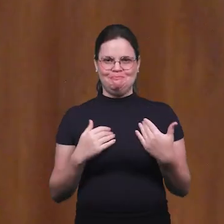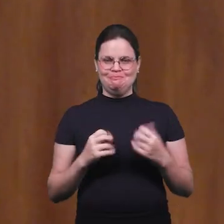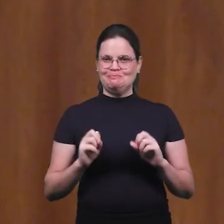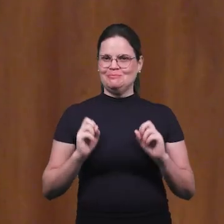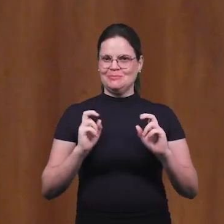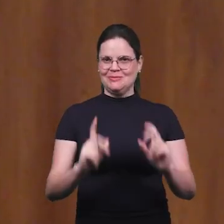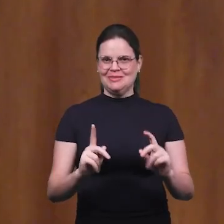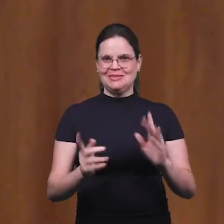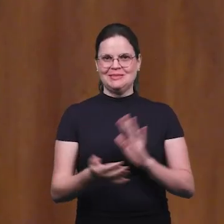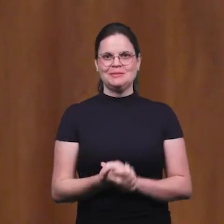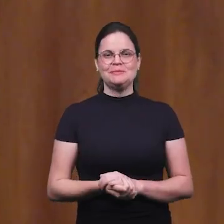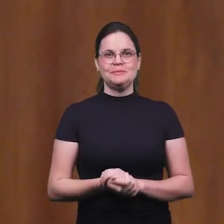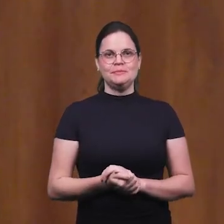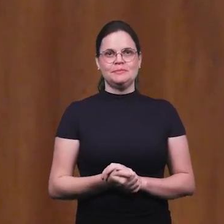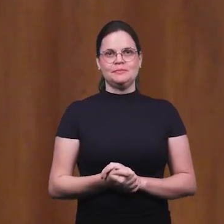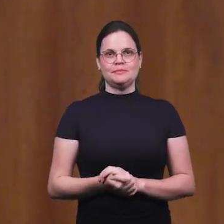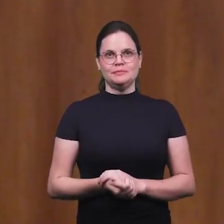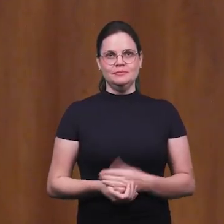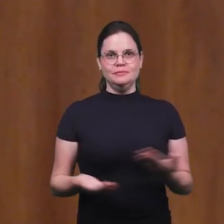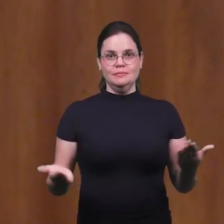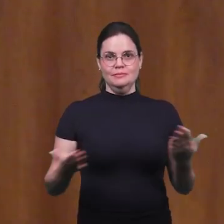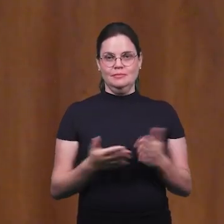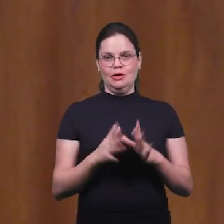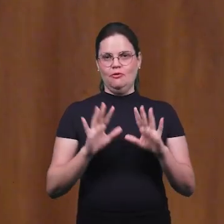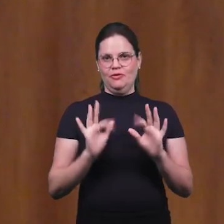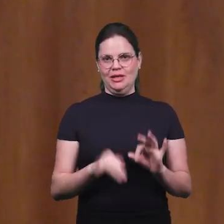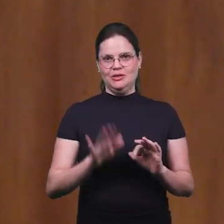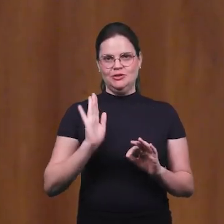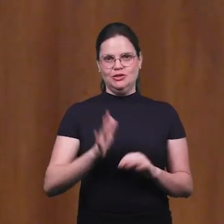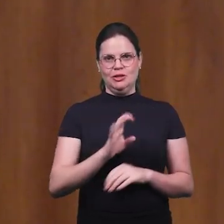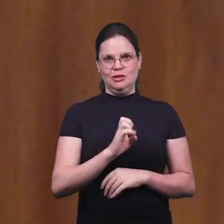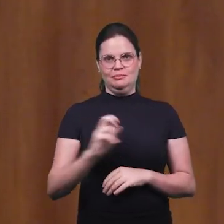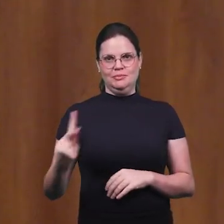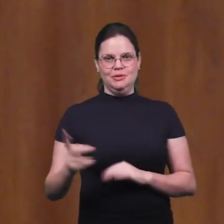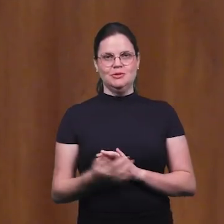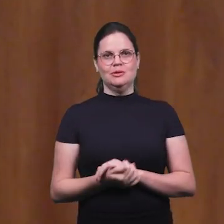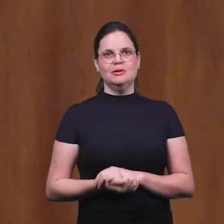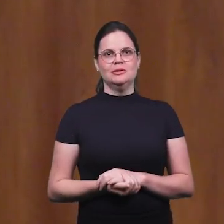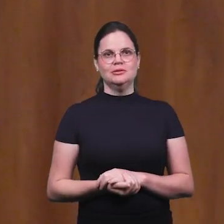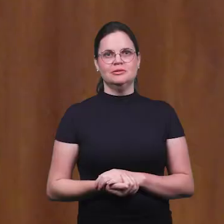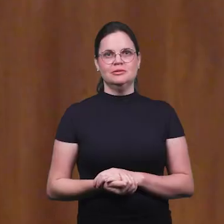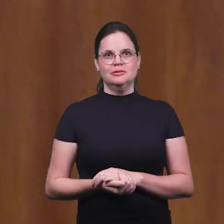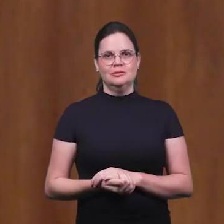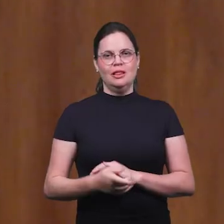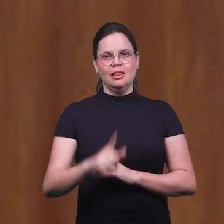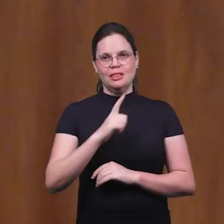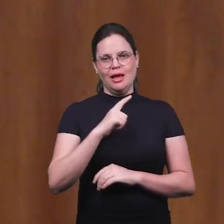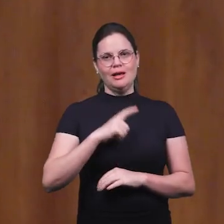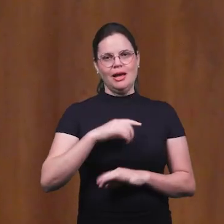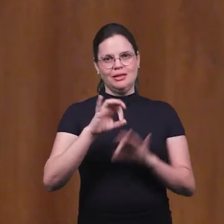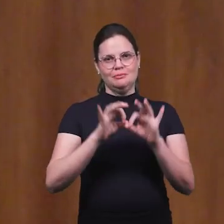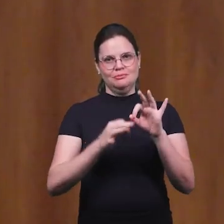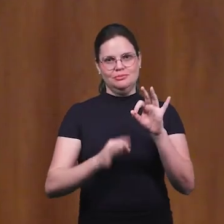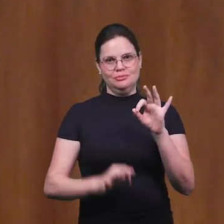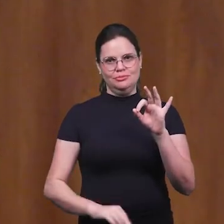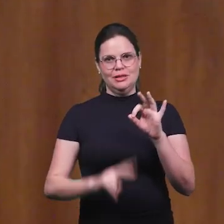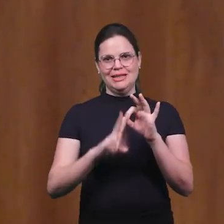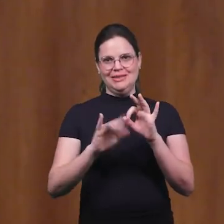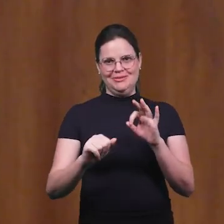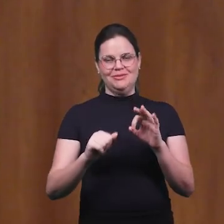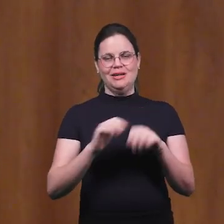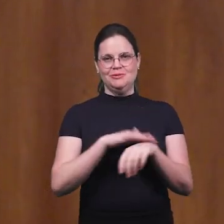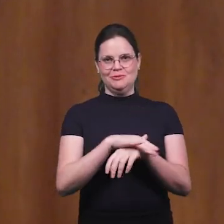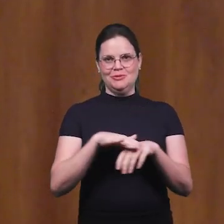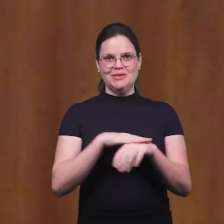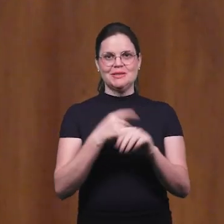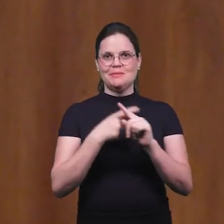nós estamos nos aproximando já no final desse episódio, há muito o que ser dito ainda, mas nós vamos finalizar